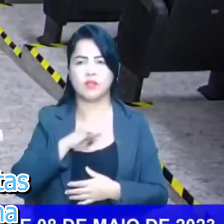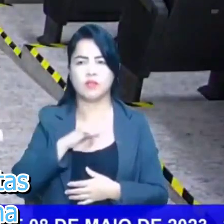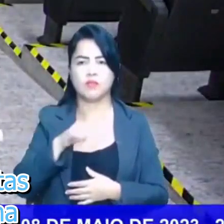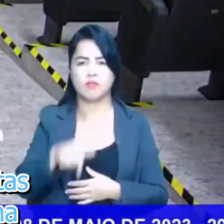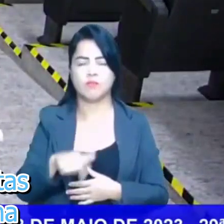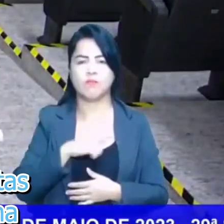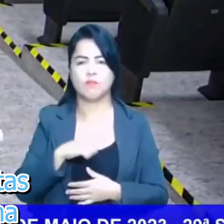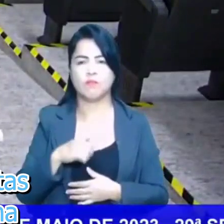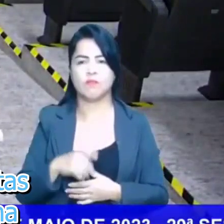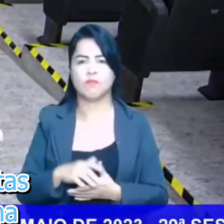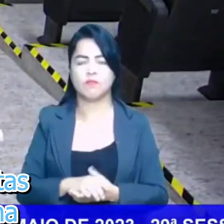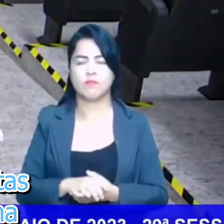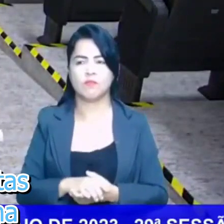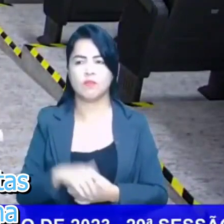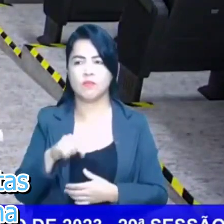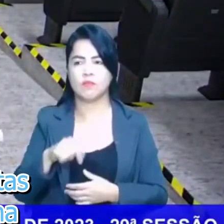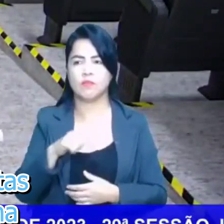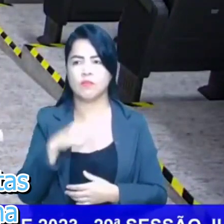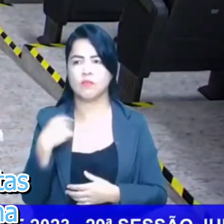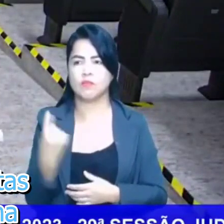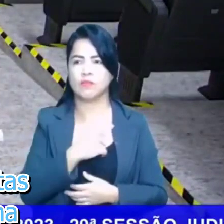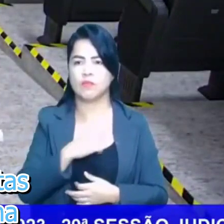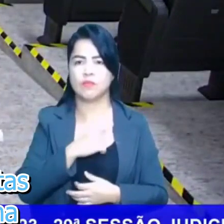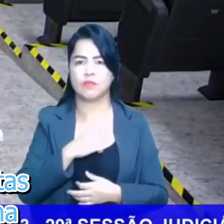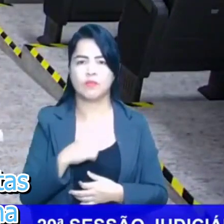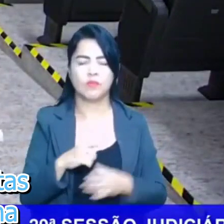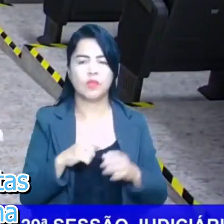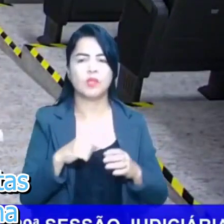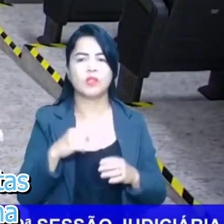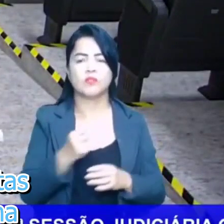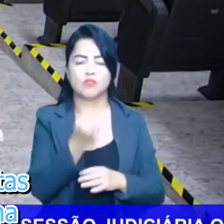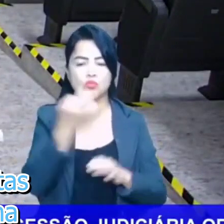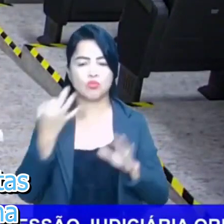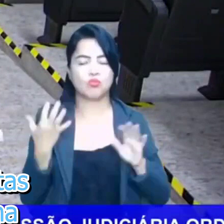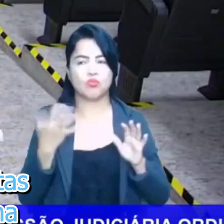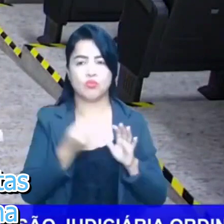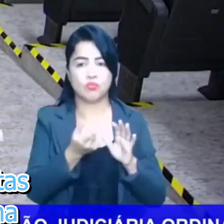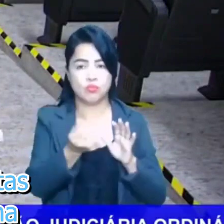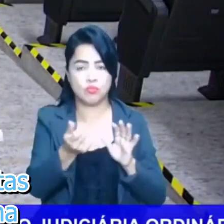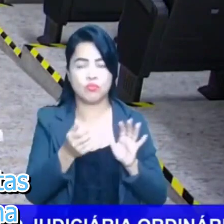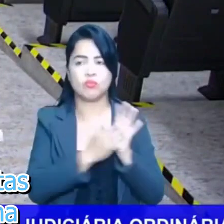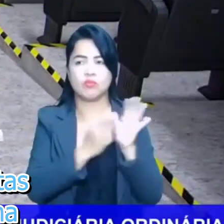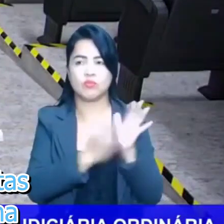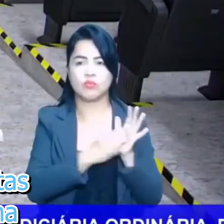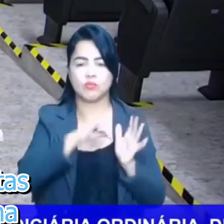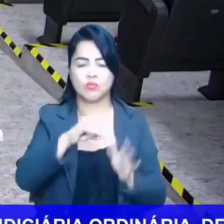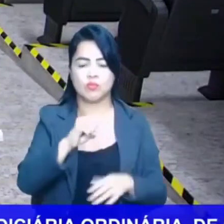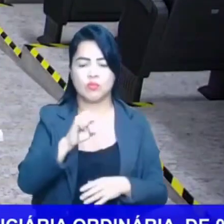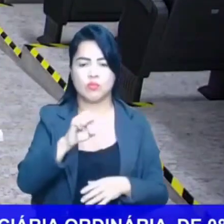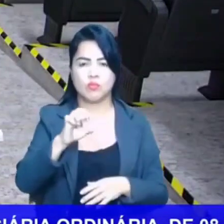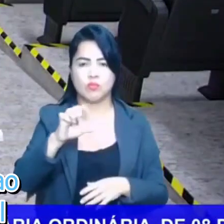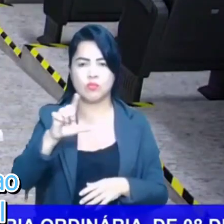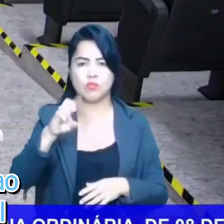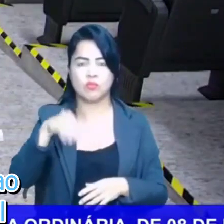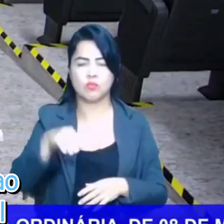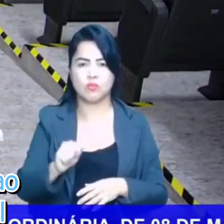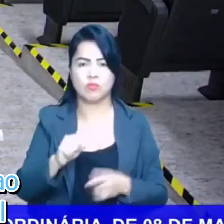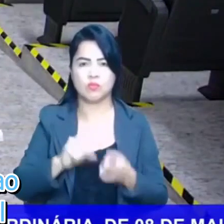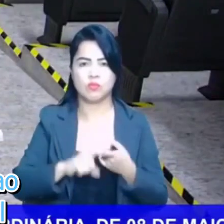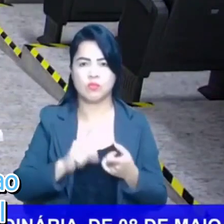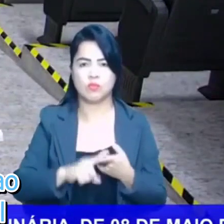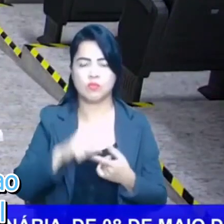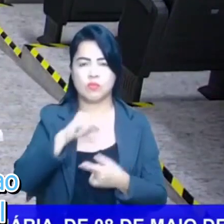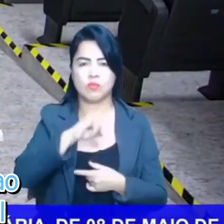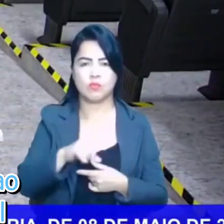Aqui nós temos, senhores, uma prestação de contas eleitorais de Joelma Souza Chagas Melo e Jurema dos Santos